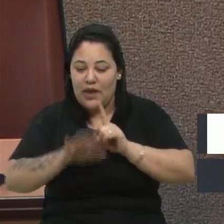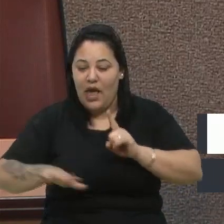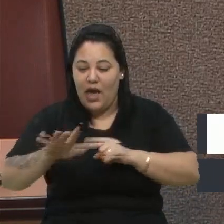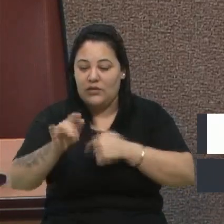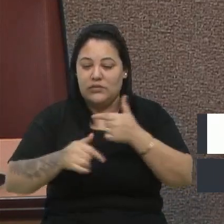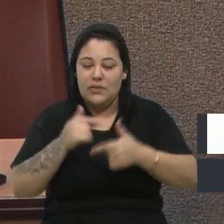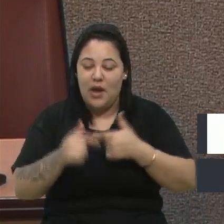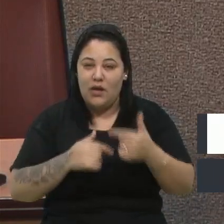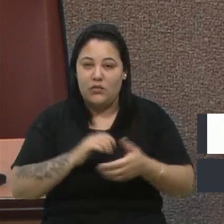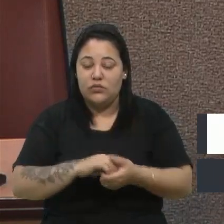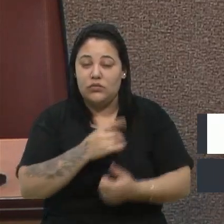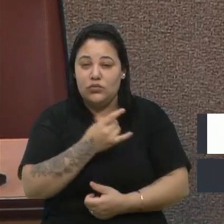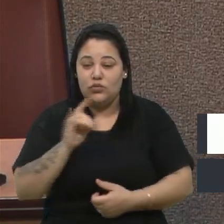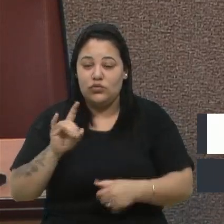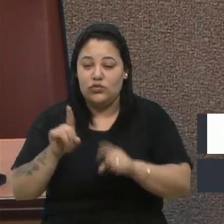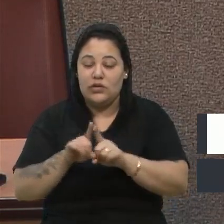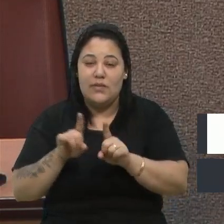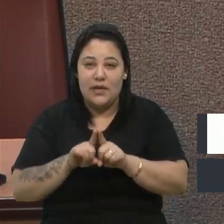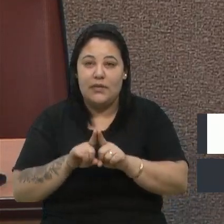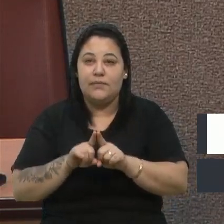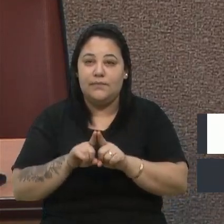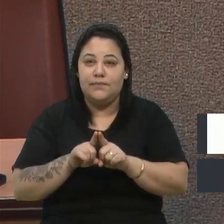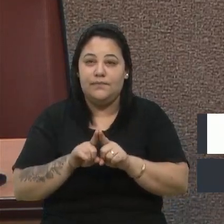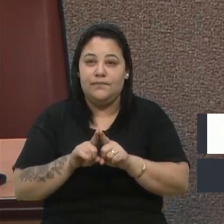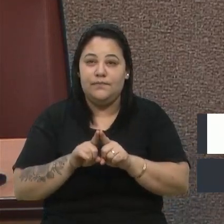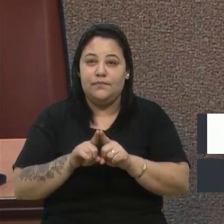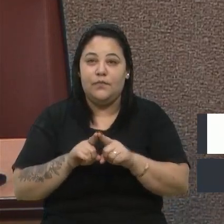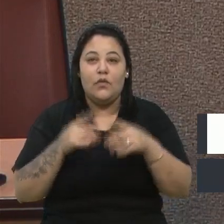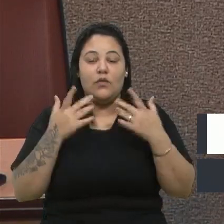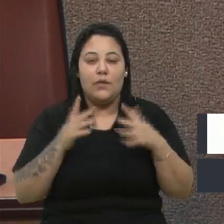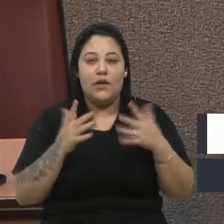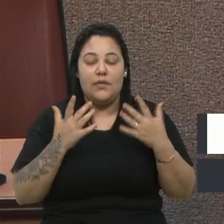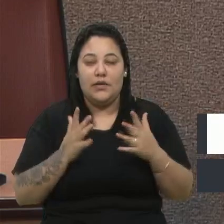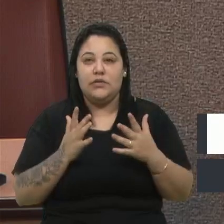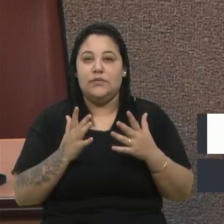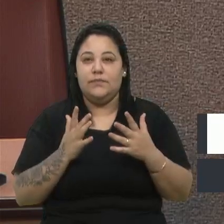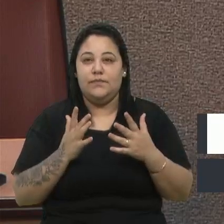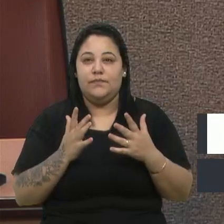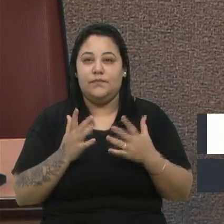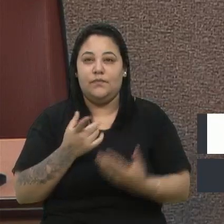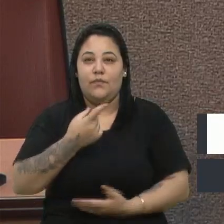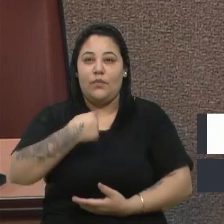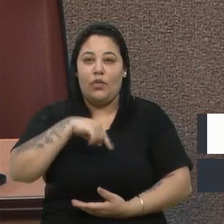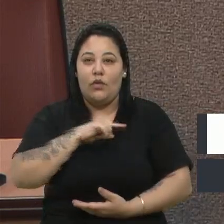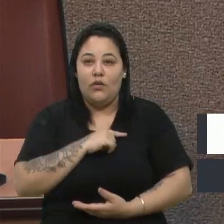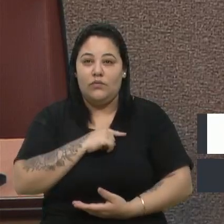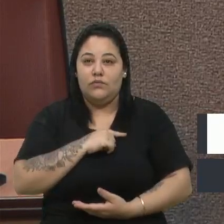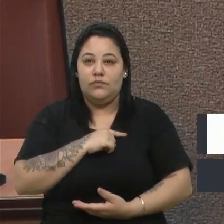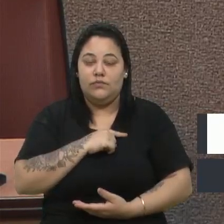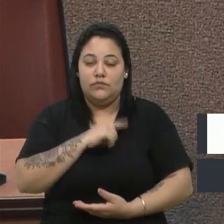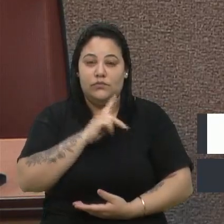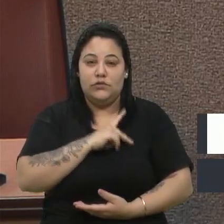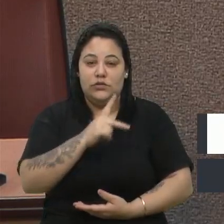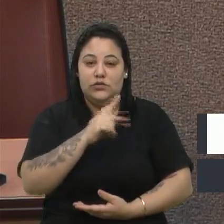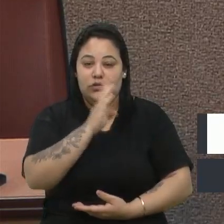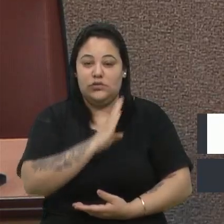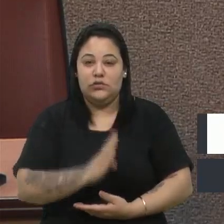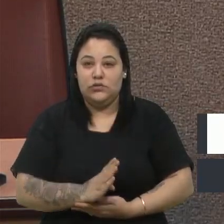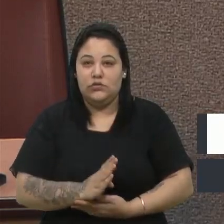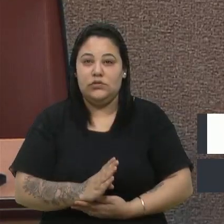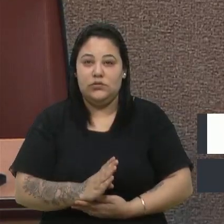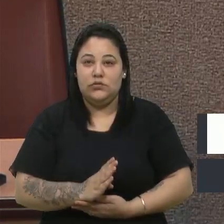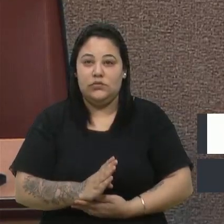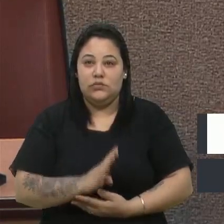setor. E, por último, um voto de congratulações também ao nosso vice-presidente nacional do PSB, Beto